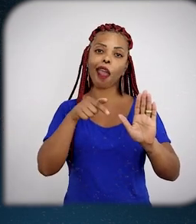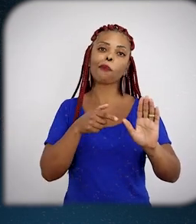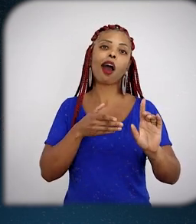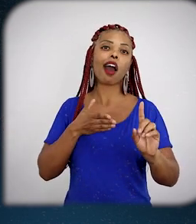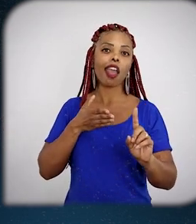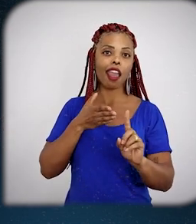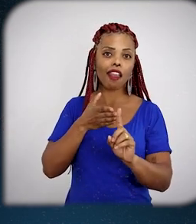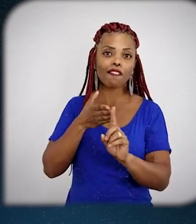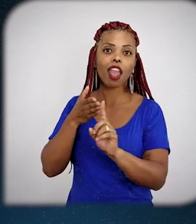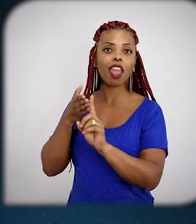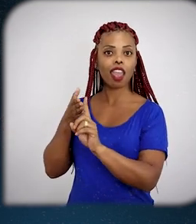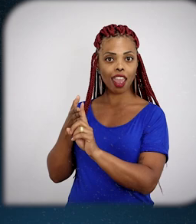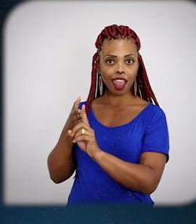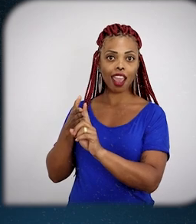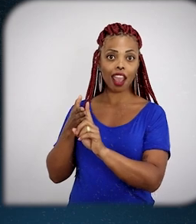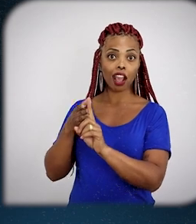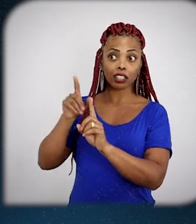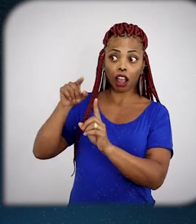como